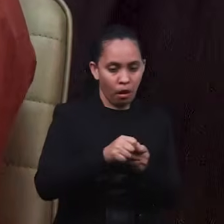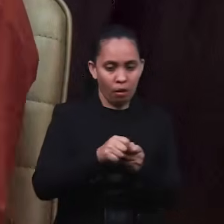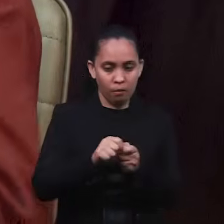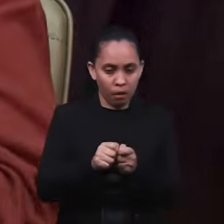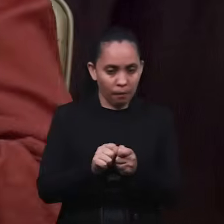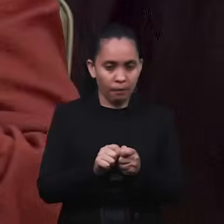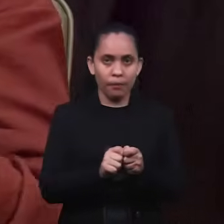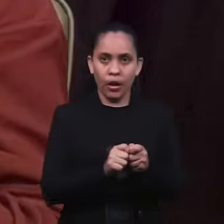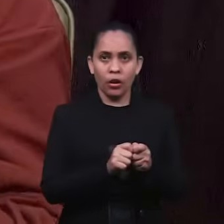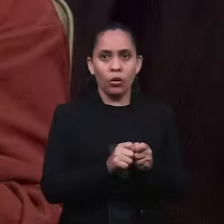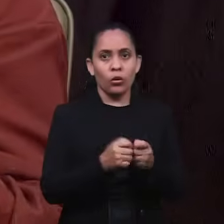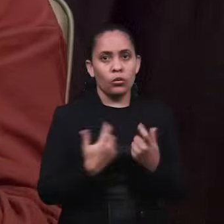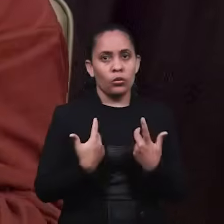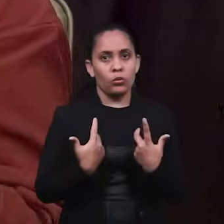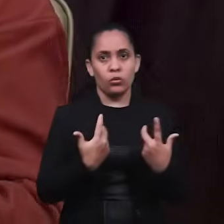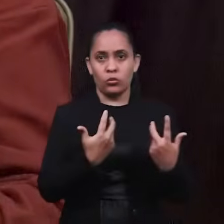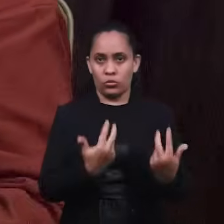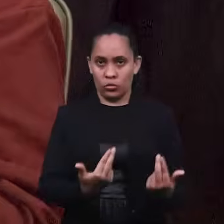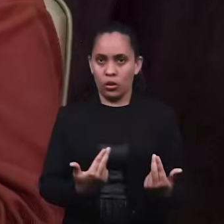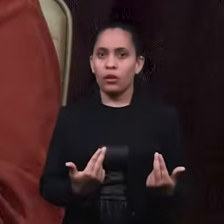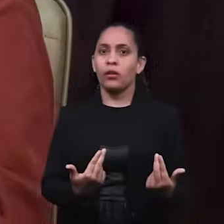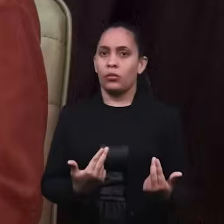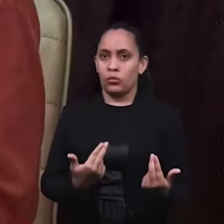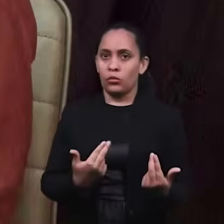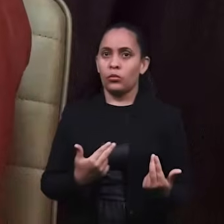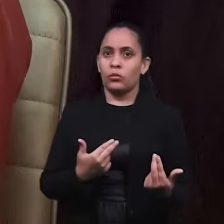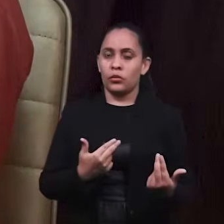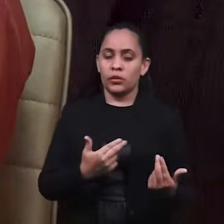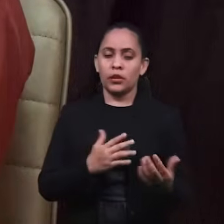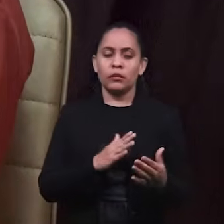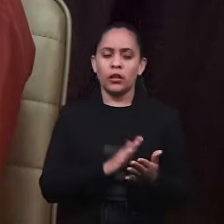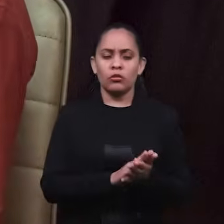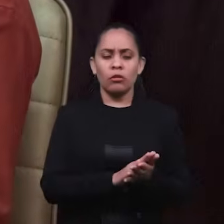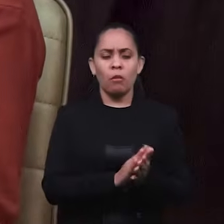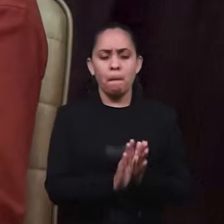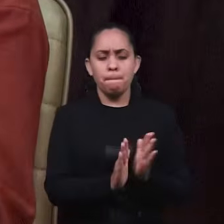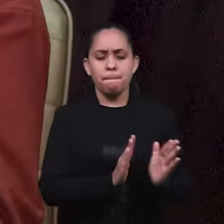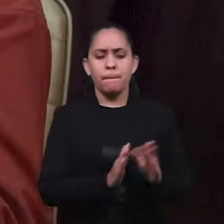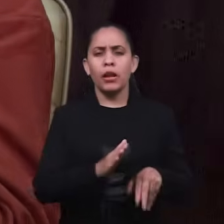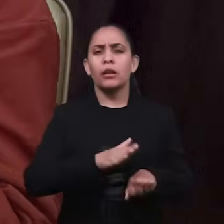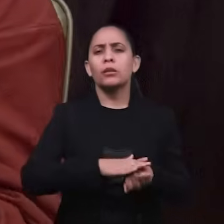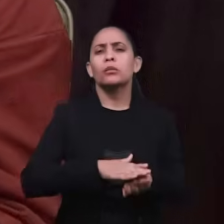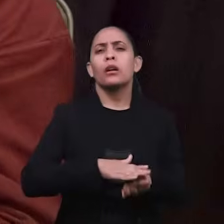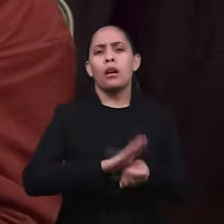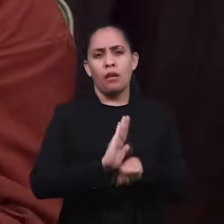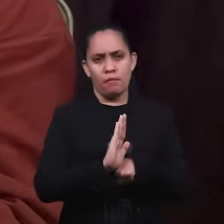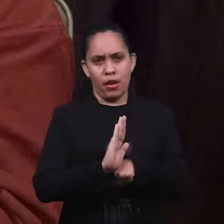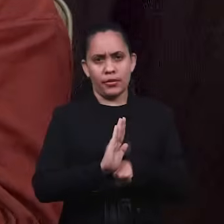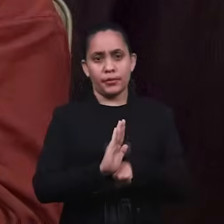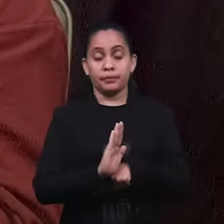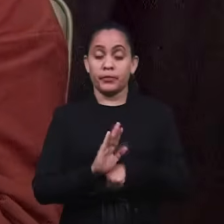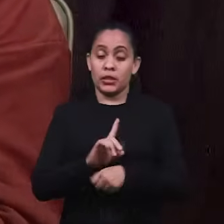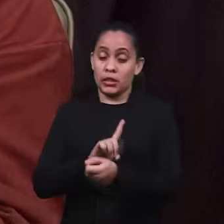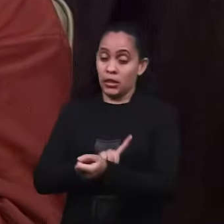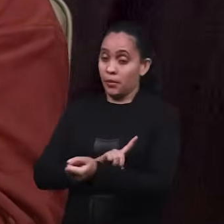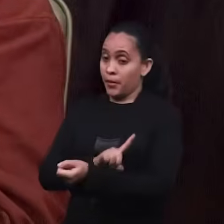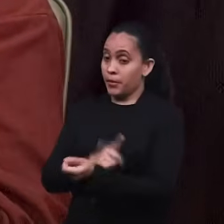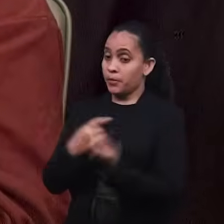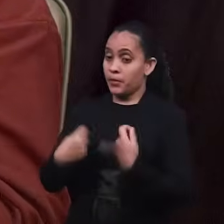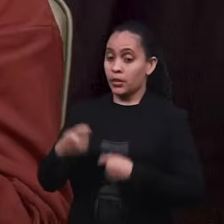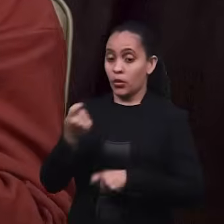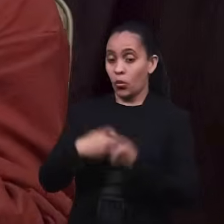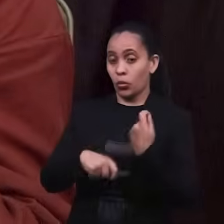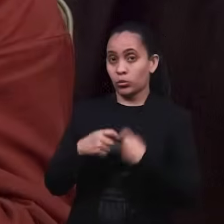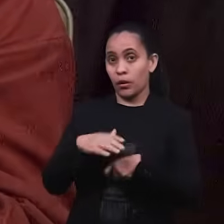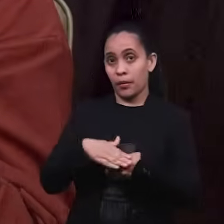ácidos orgânicos tanto quanto seria quando você deixa mais tempo. Sim. Então, para esse diabético, a gente tem que ter um controle